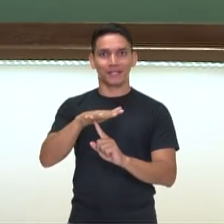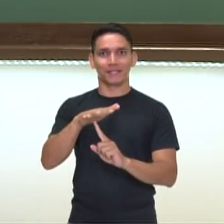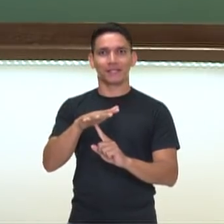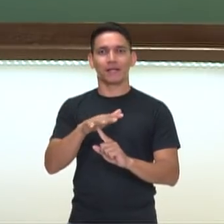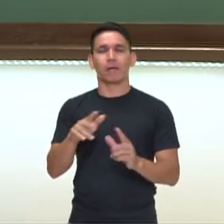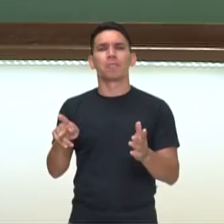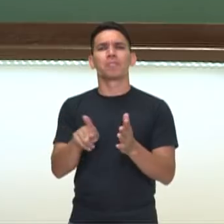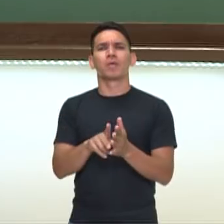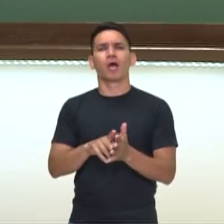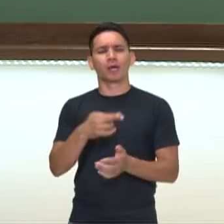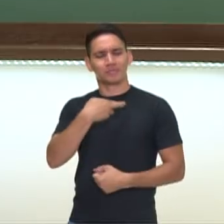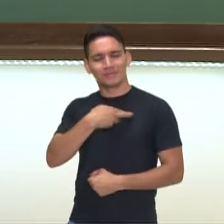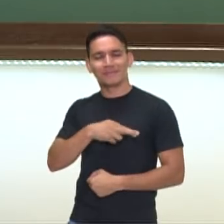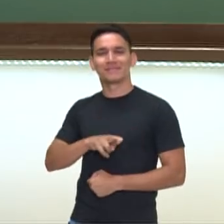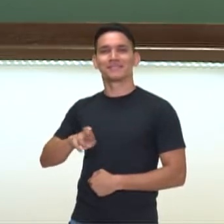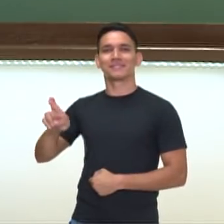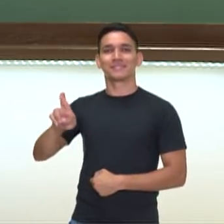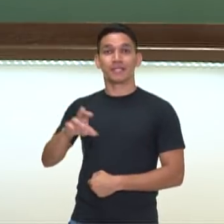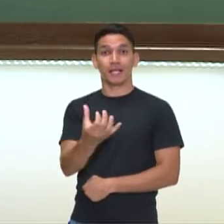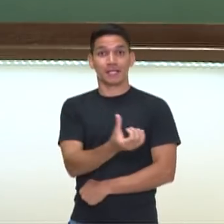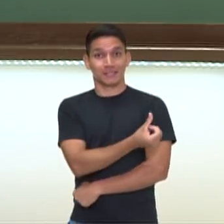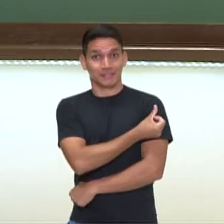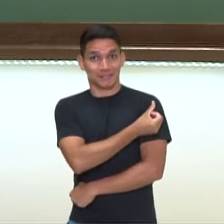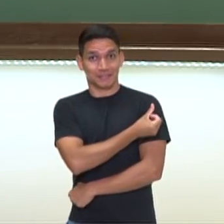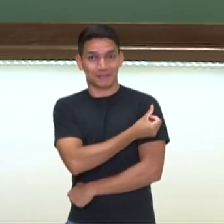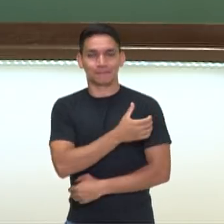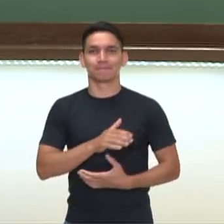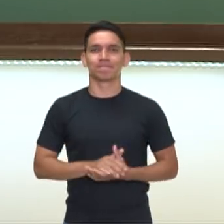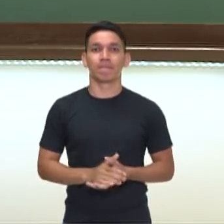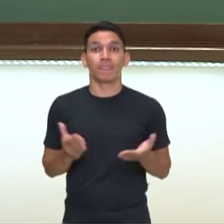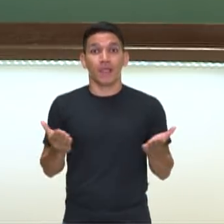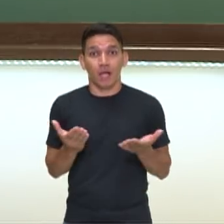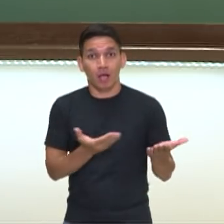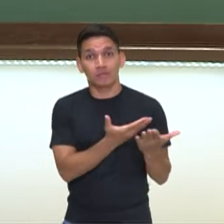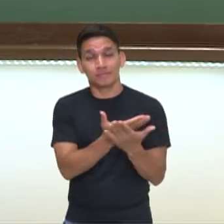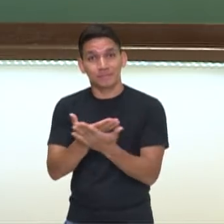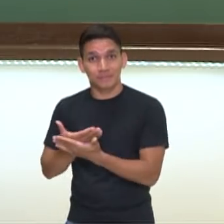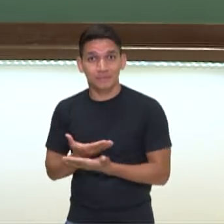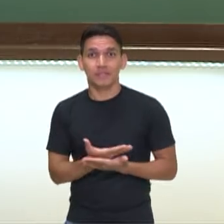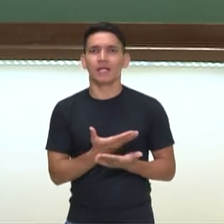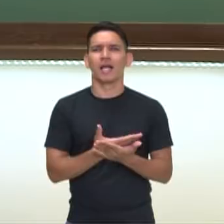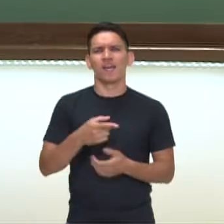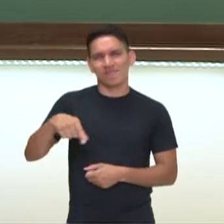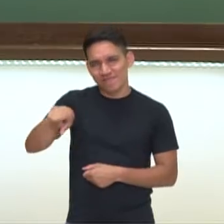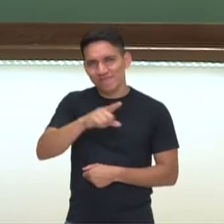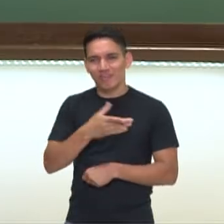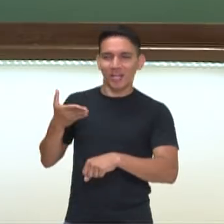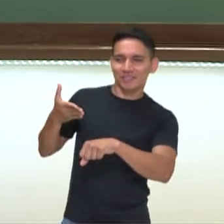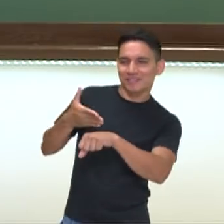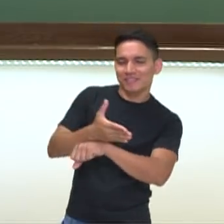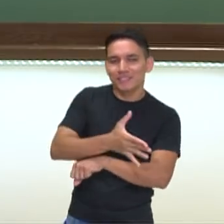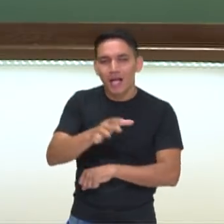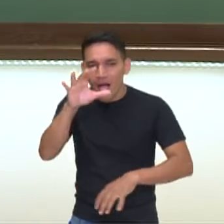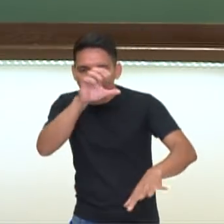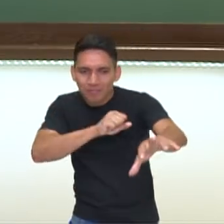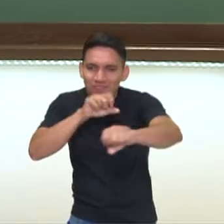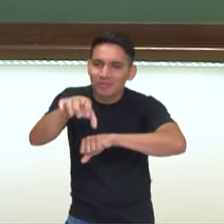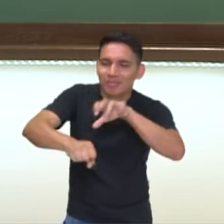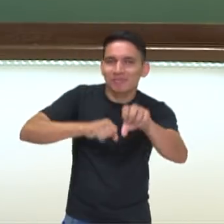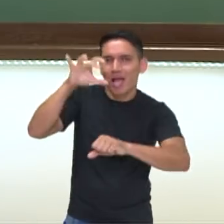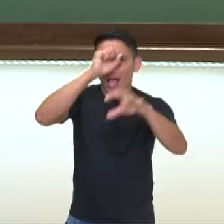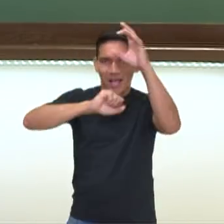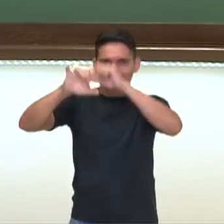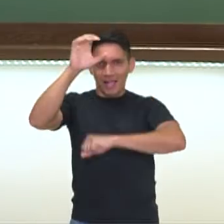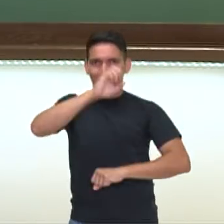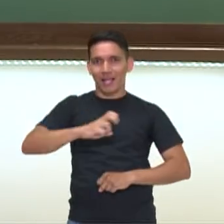ensino religioso para o 6º ano. E nesta aula, Aventureiros da Cultura, nós vamos falar de